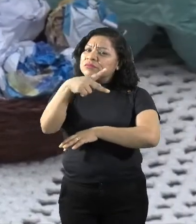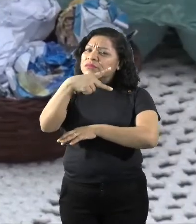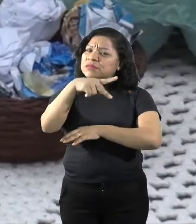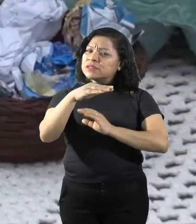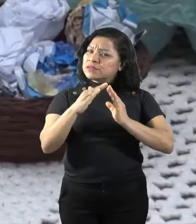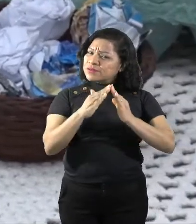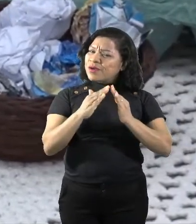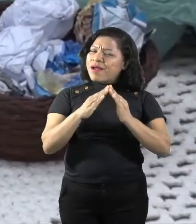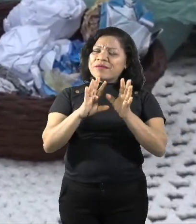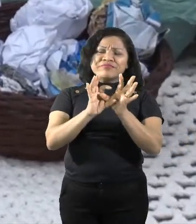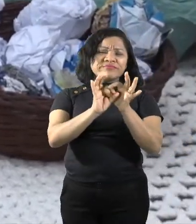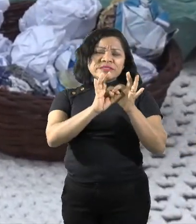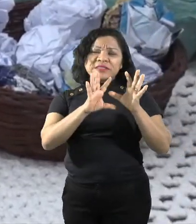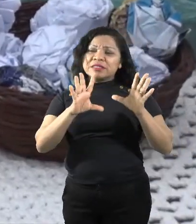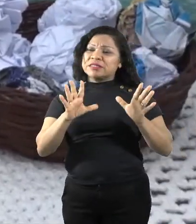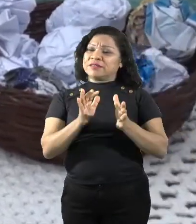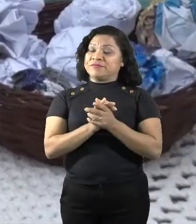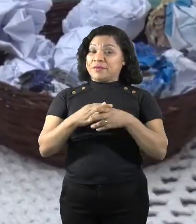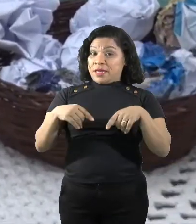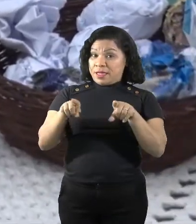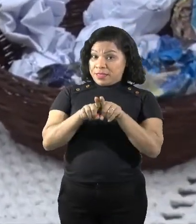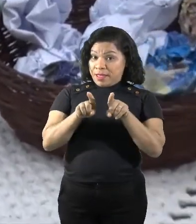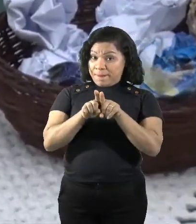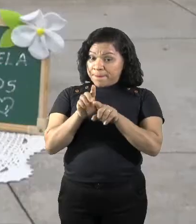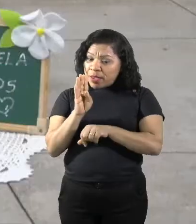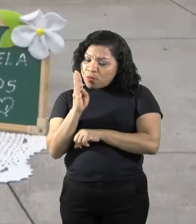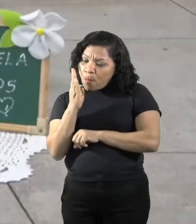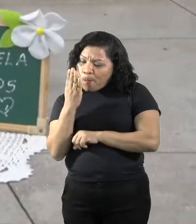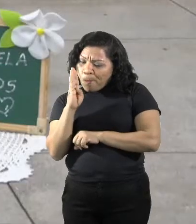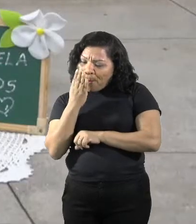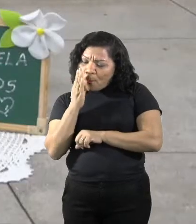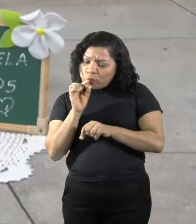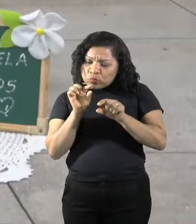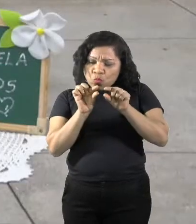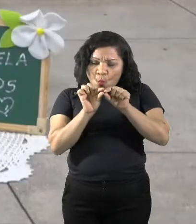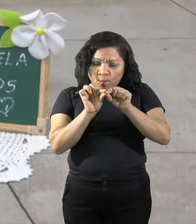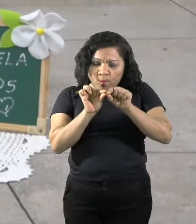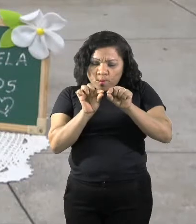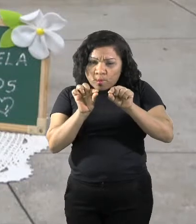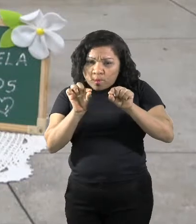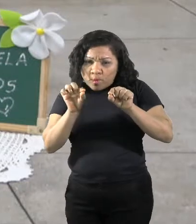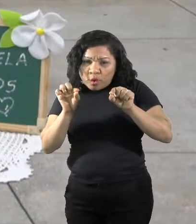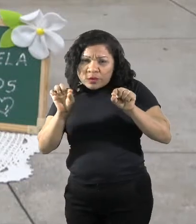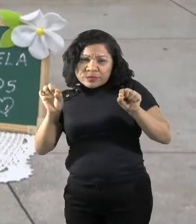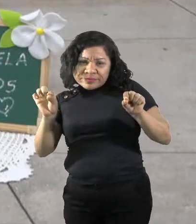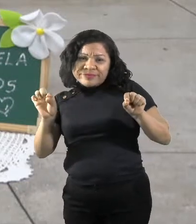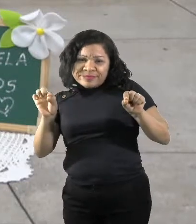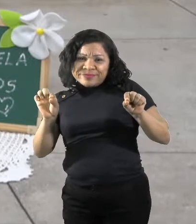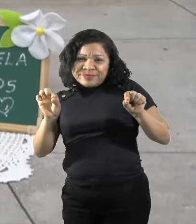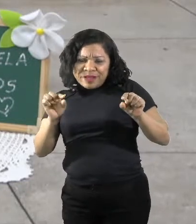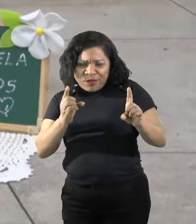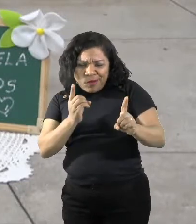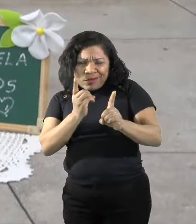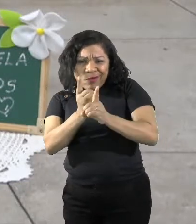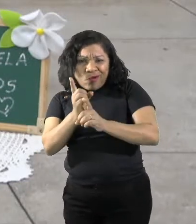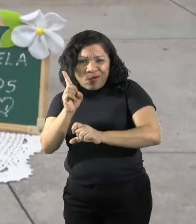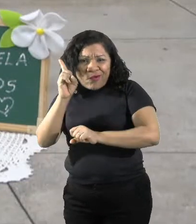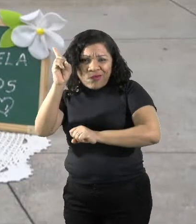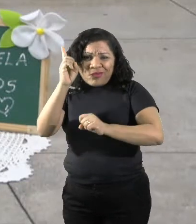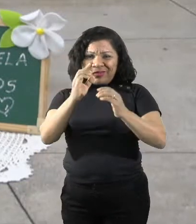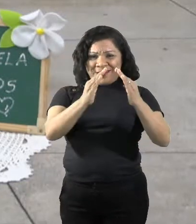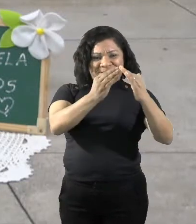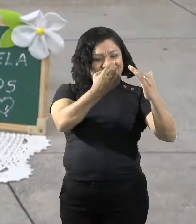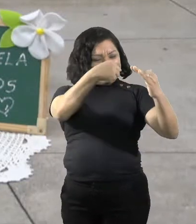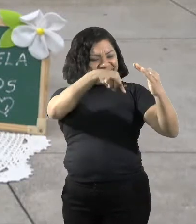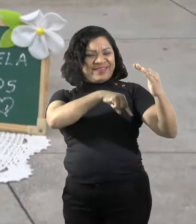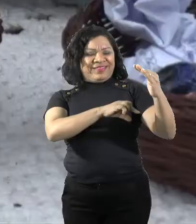aqui gravetos, uma madeirinha que você encontra aí no seu quintal facilmente para poder ficar bem